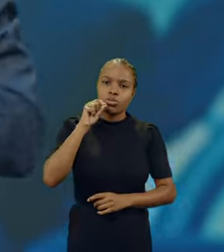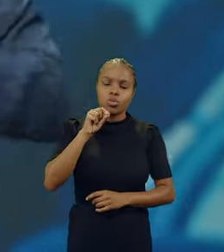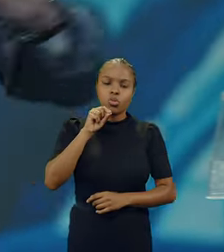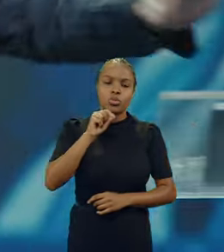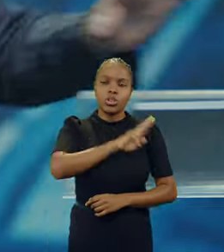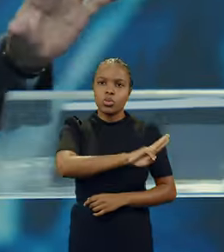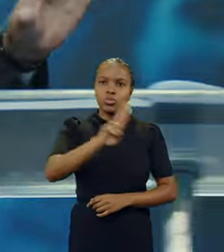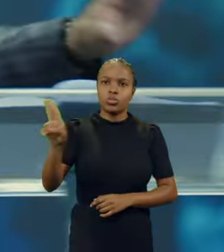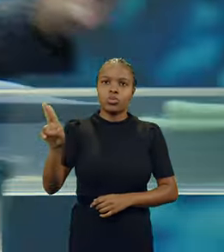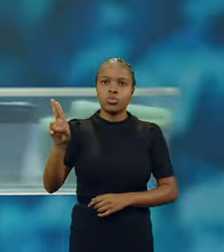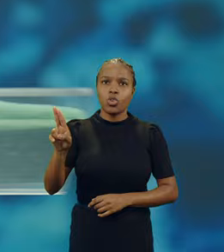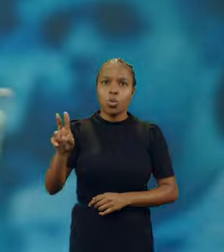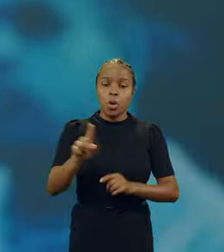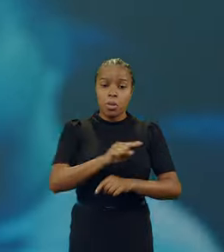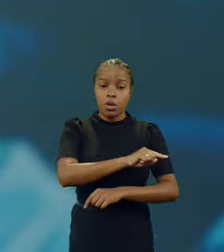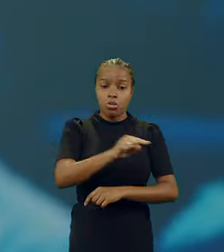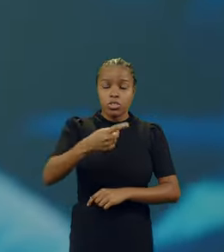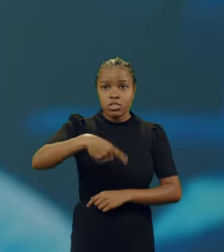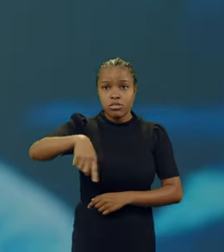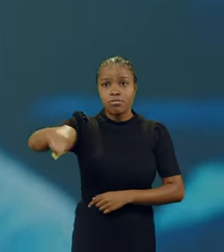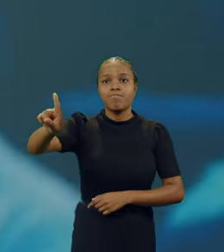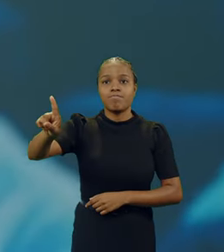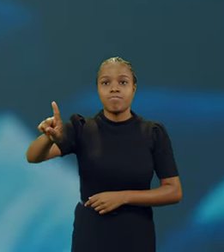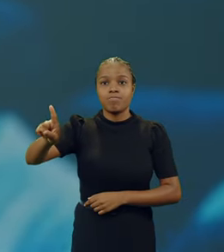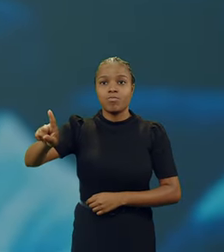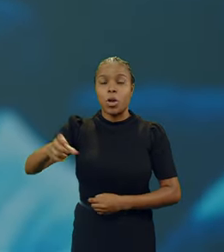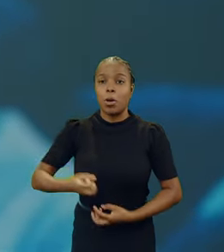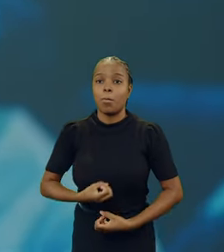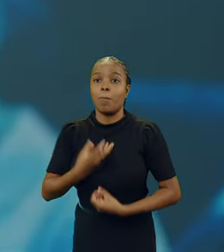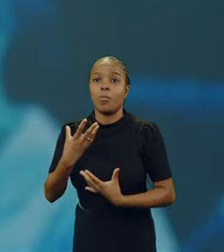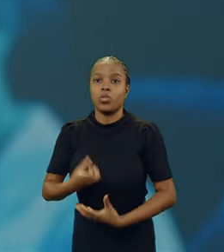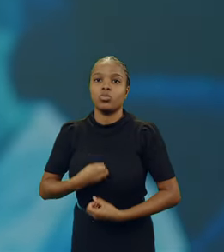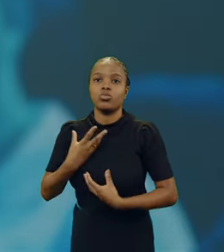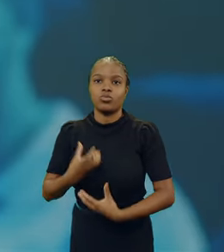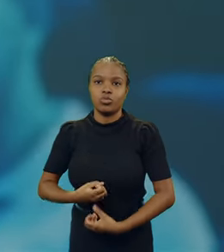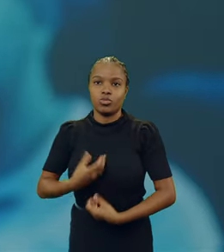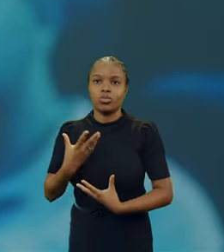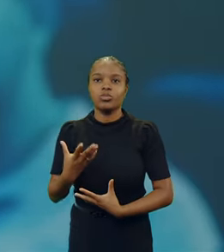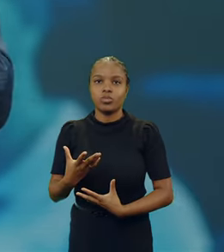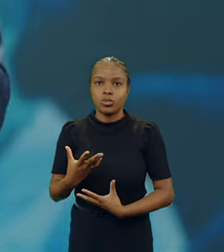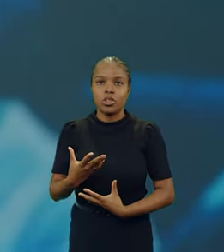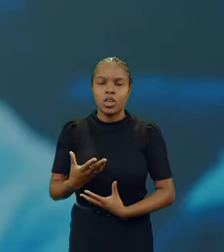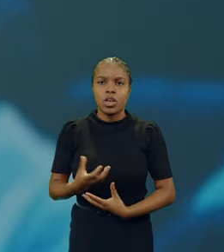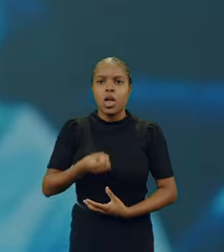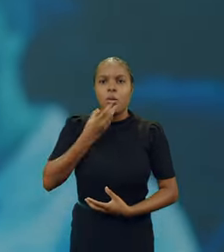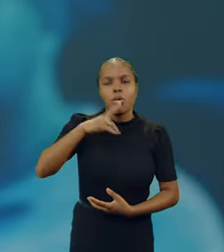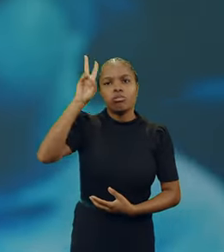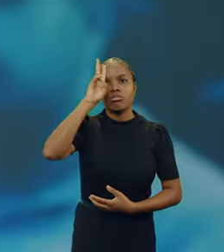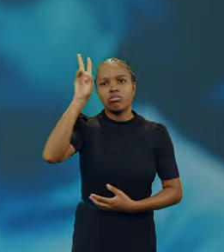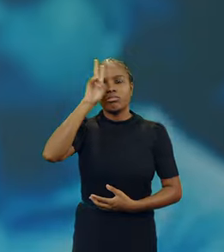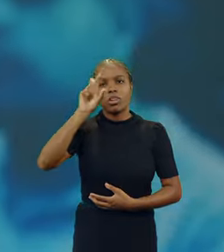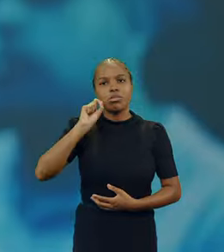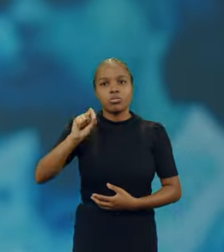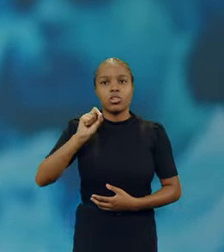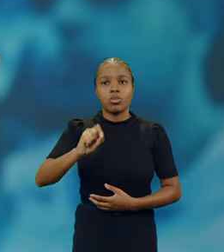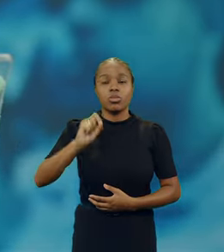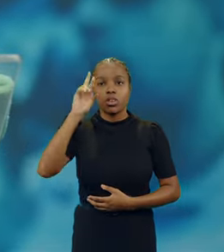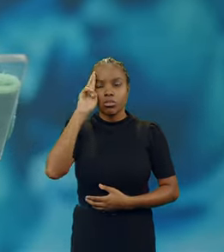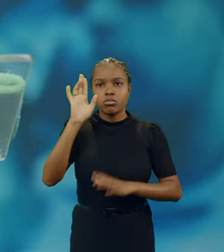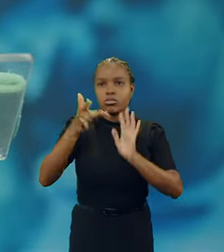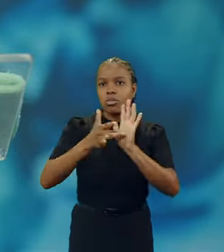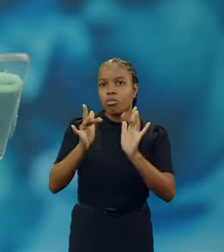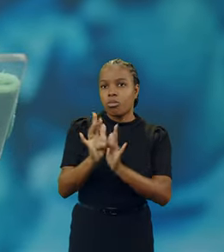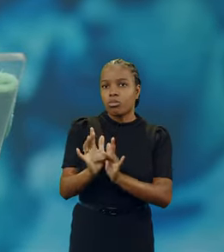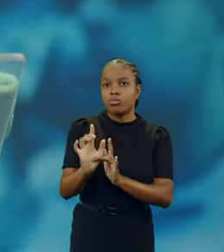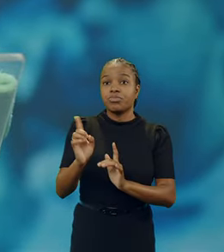nomeei para que vades e deis muitos frutos. E é bom lembrar que aqui o Senhor Jesus